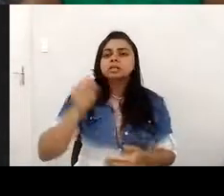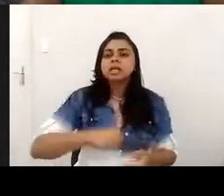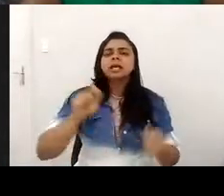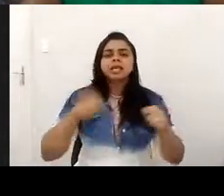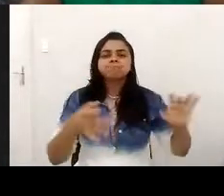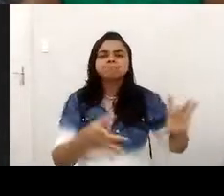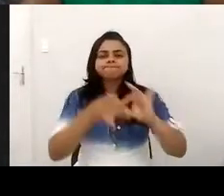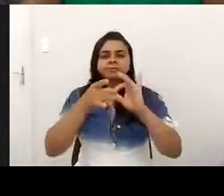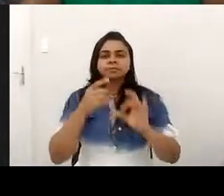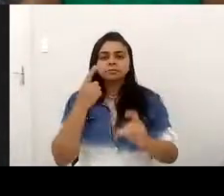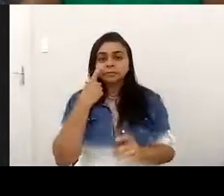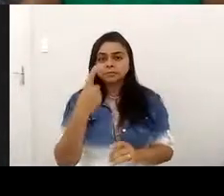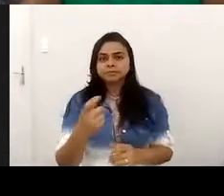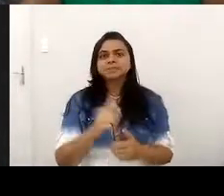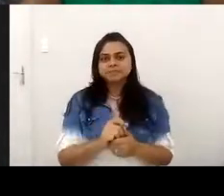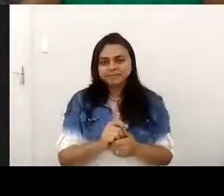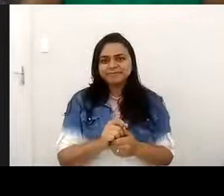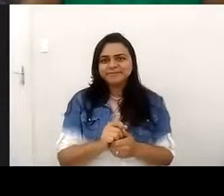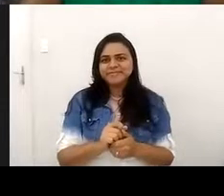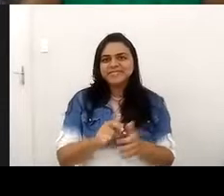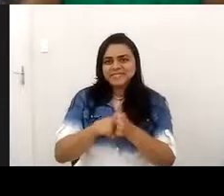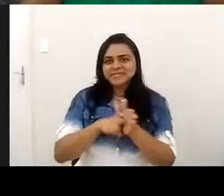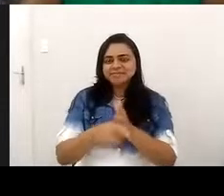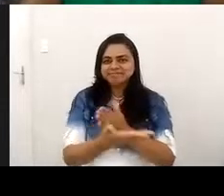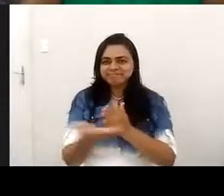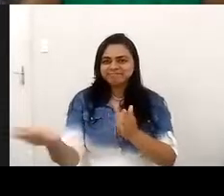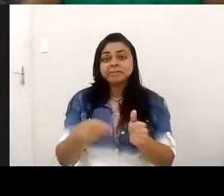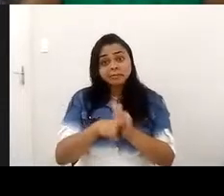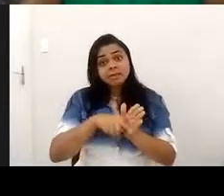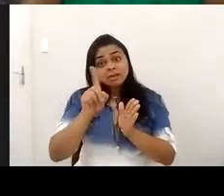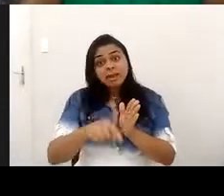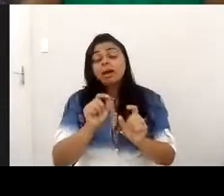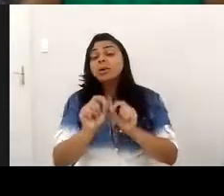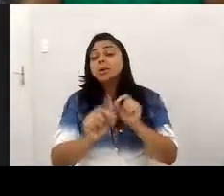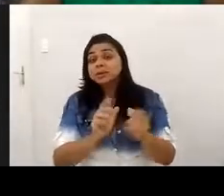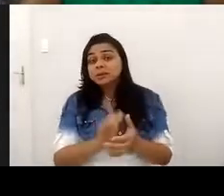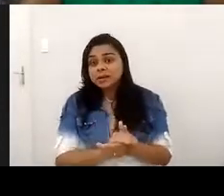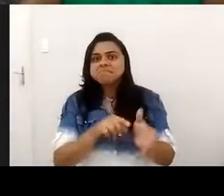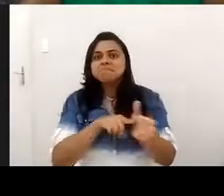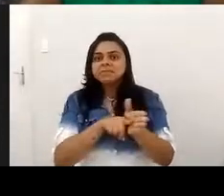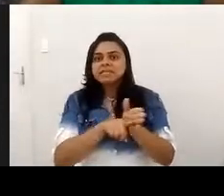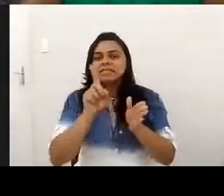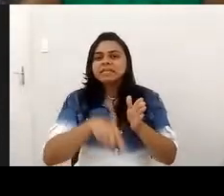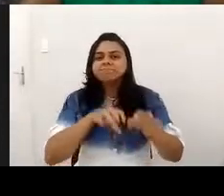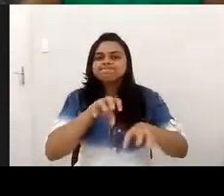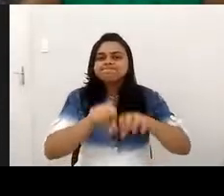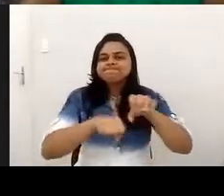bacana ao trabalho de vocês. E a pesquisa é isso, viu? A pesquisa é buscar